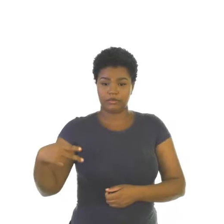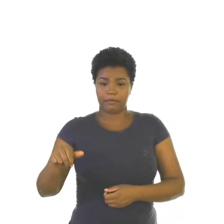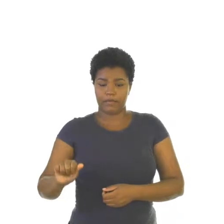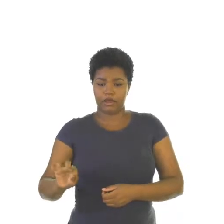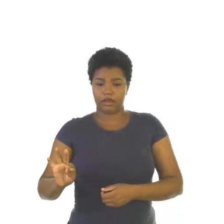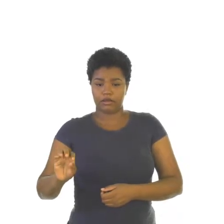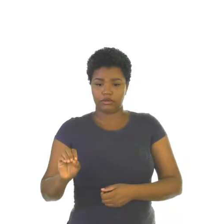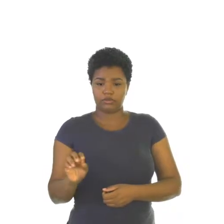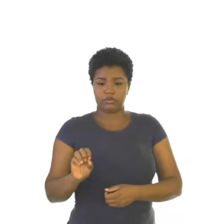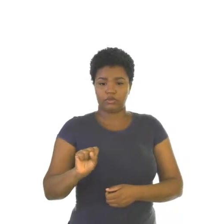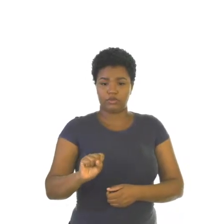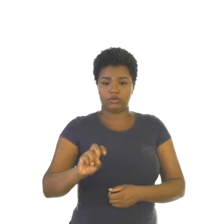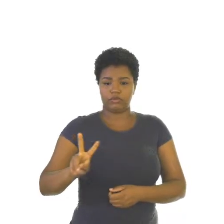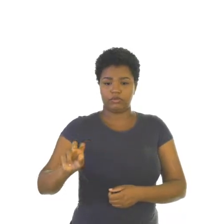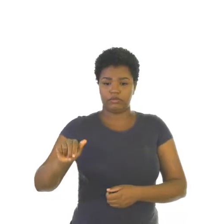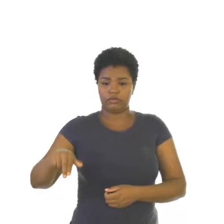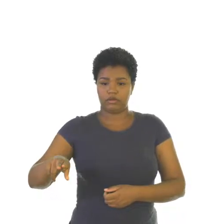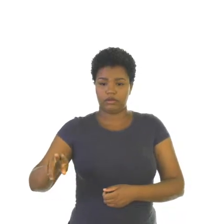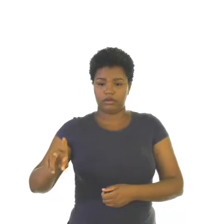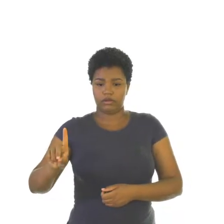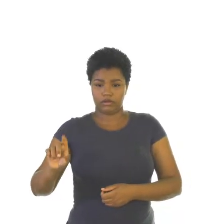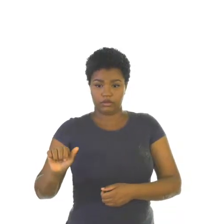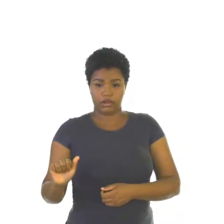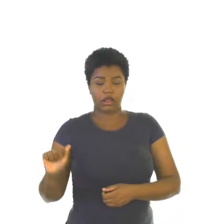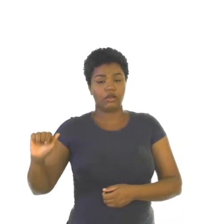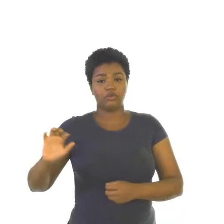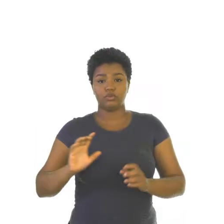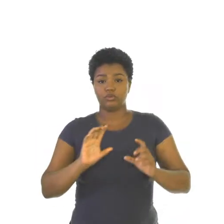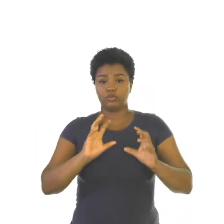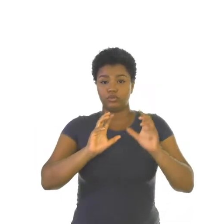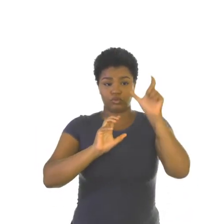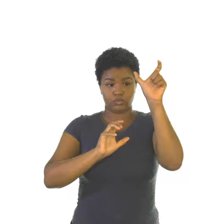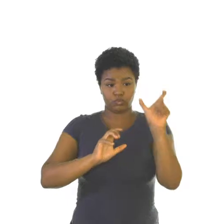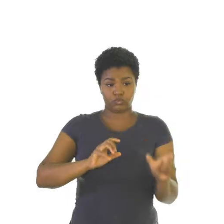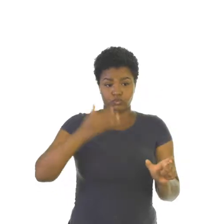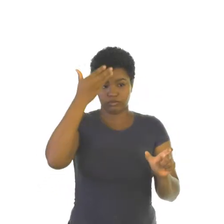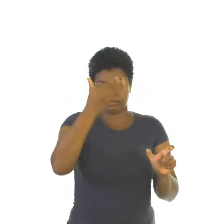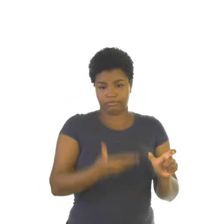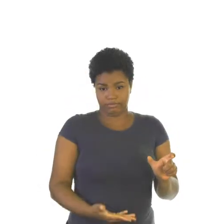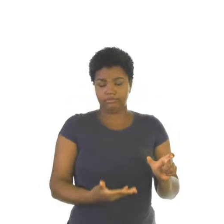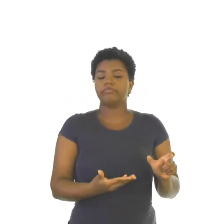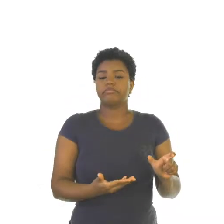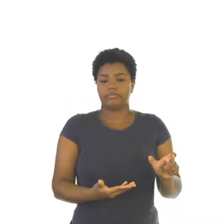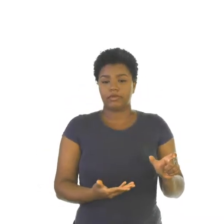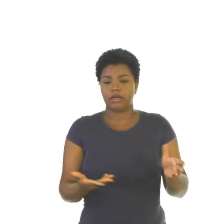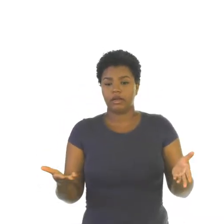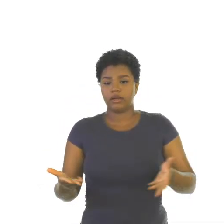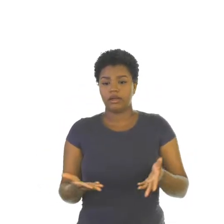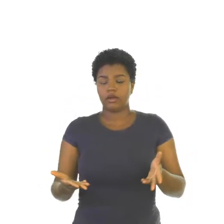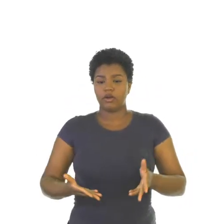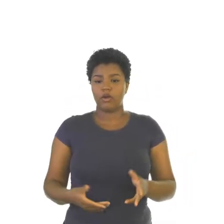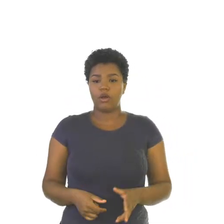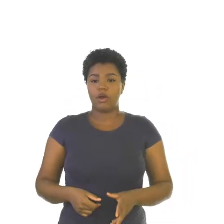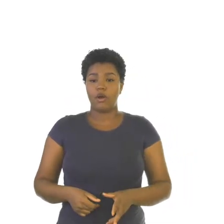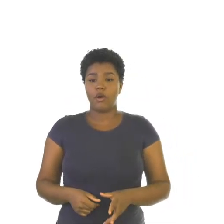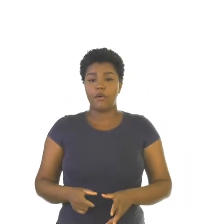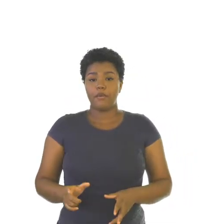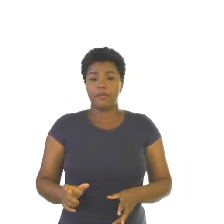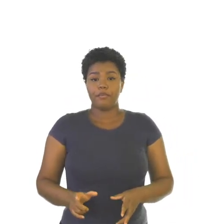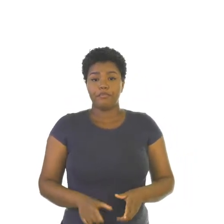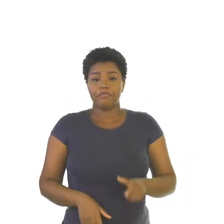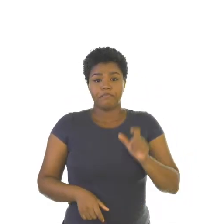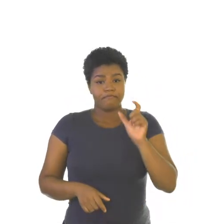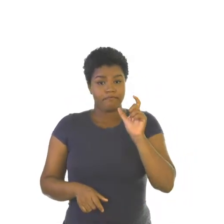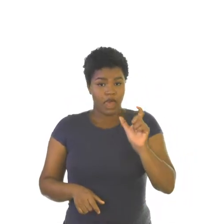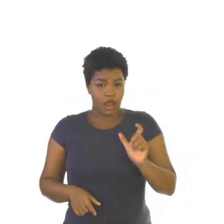8, Wanda. Tudo isso na primeira coluna. Agora, as palavras que estão na